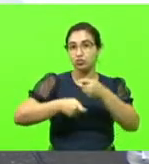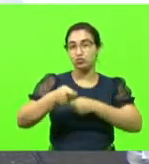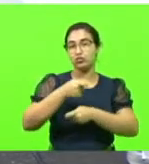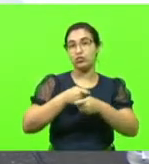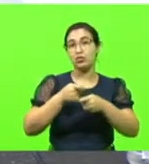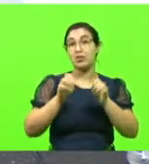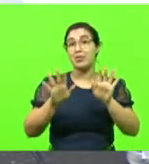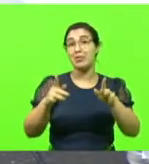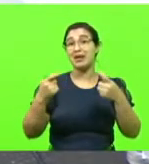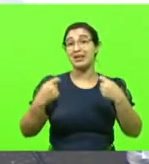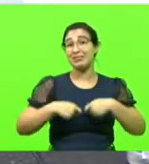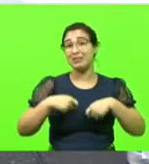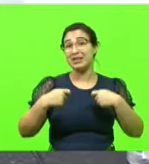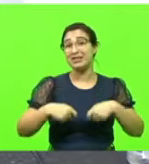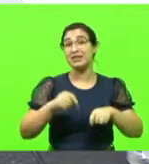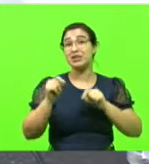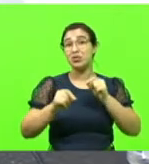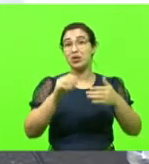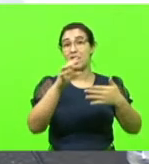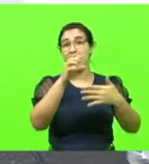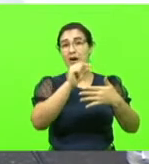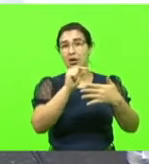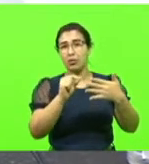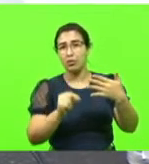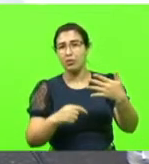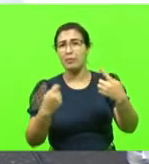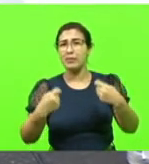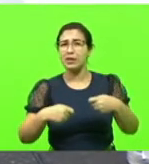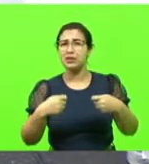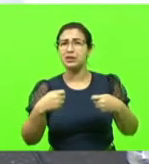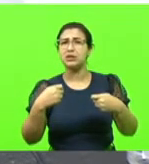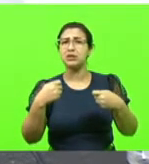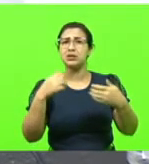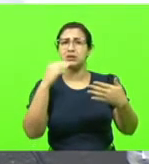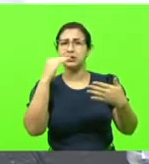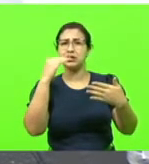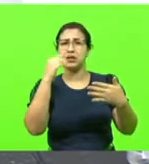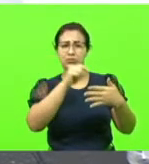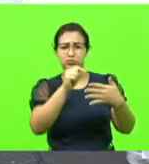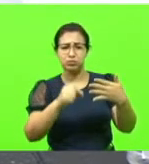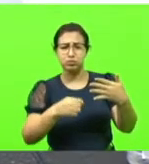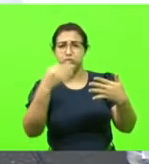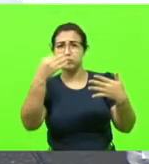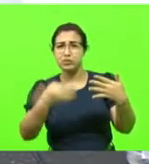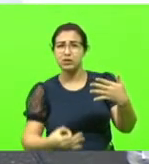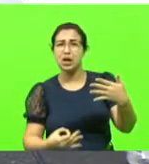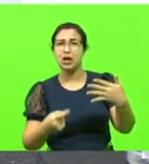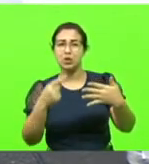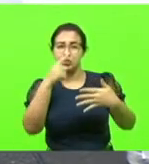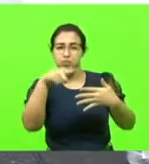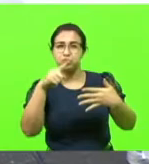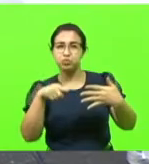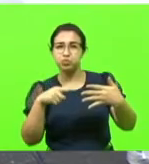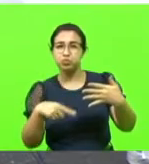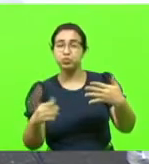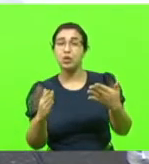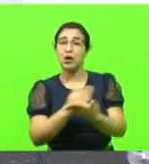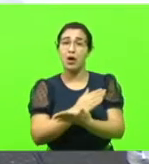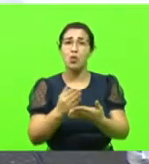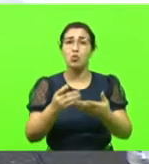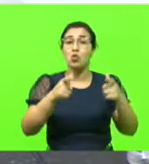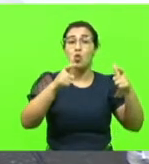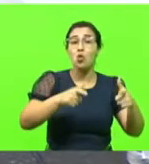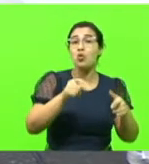para fazer isso. Tem que ter boas práticas aonde ele vai fabricar esse queijo. Deputado Vicente,